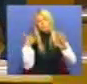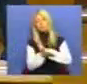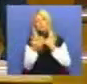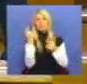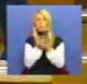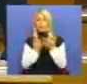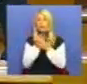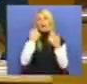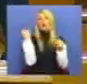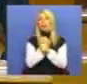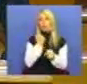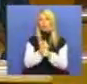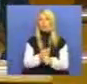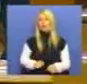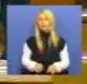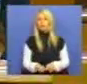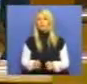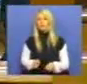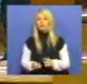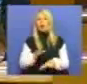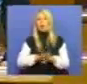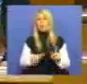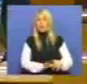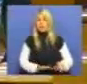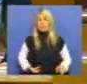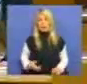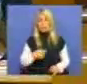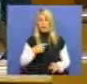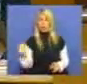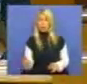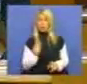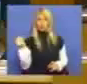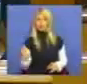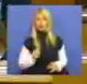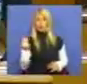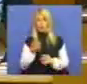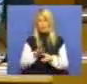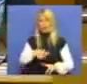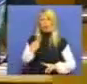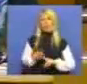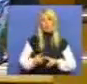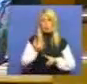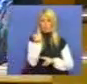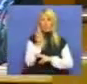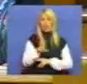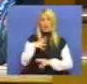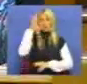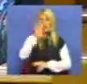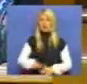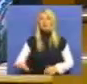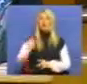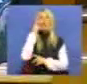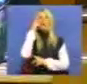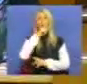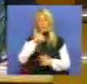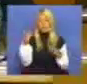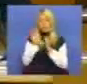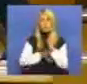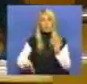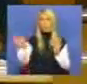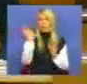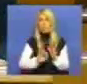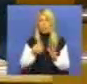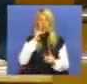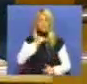trabalho chantageadas pelo desemprego juvenil, que é o dobro da taxa nacional, e para quem a precariedade e os baixos salários se